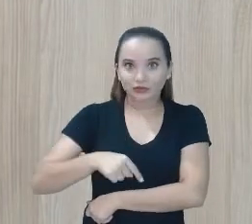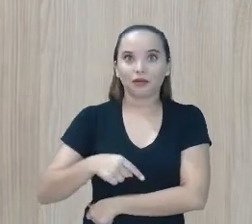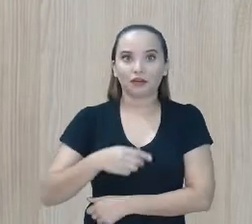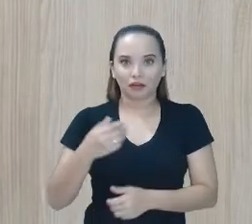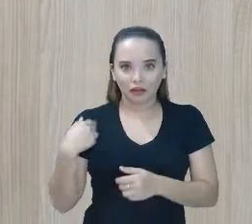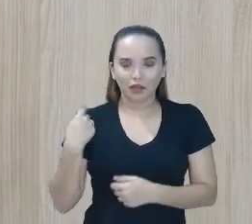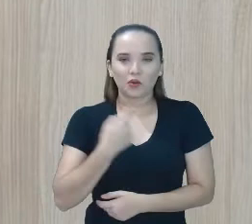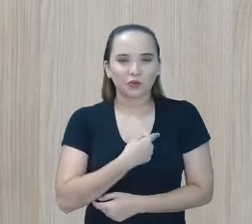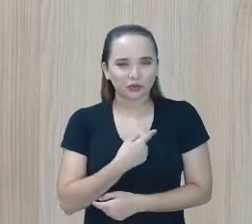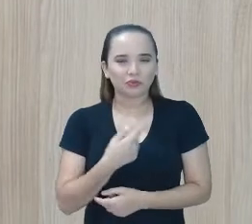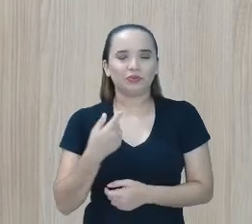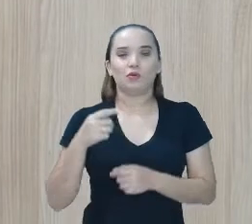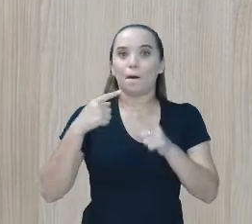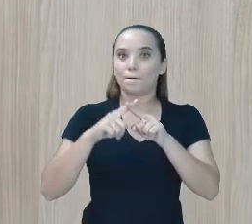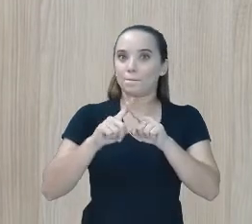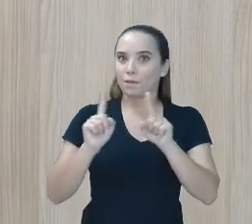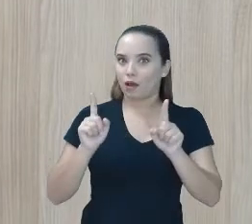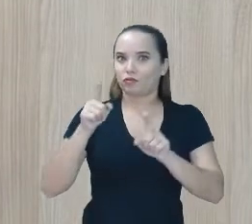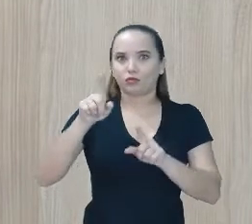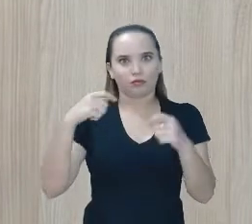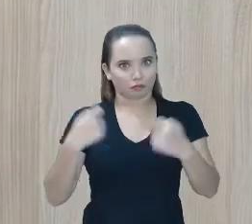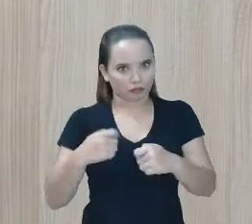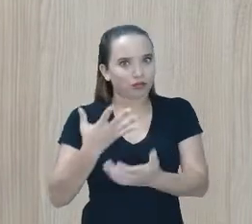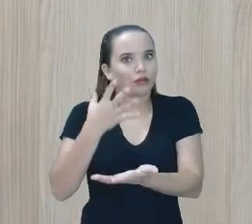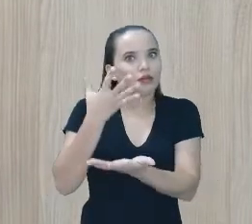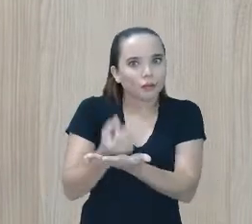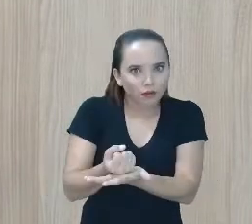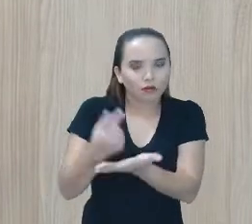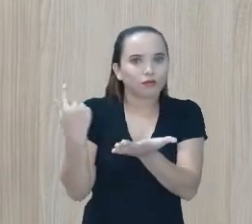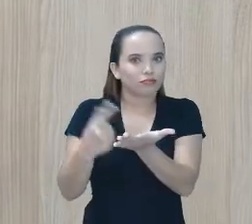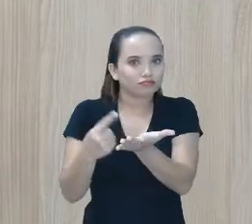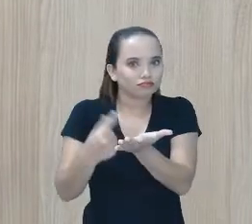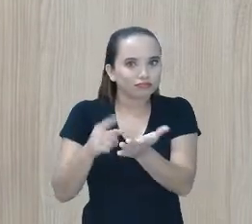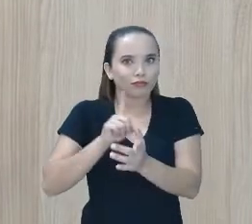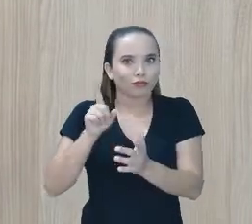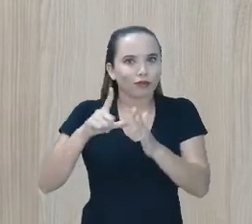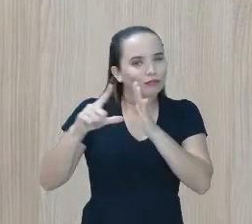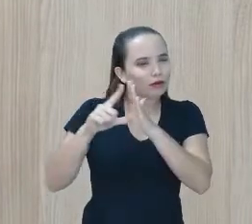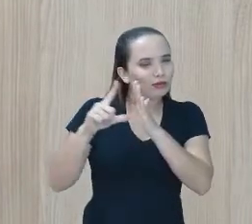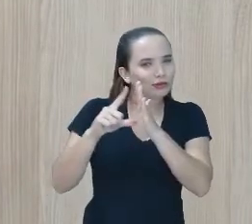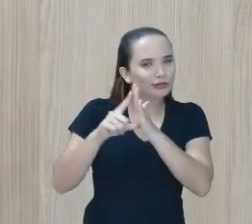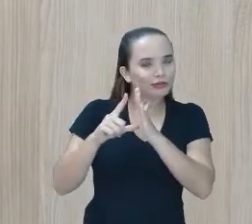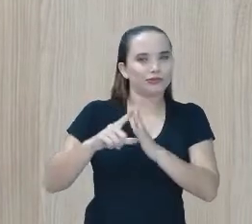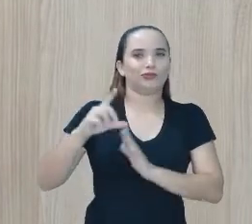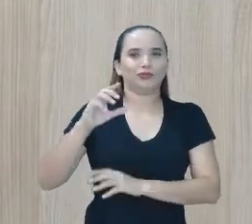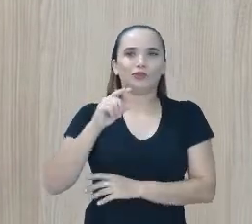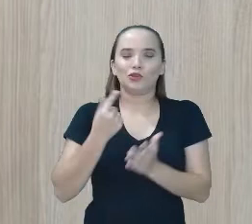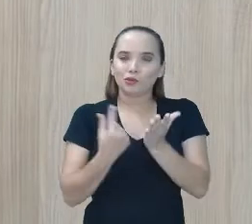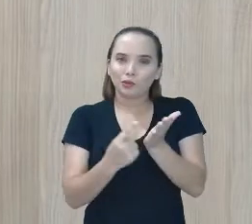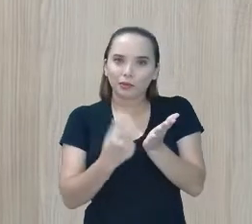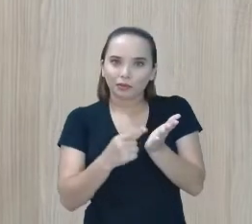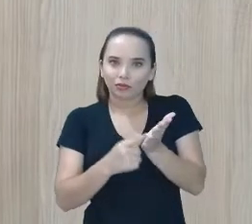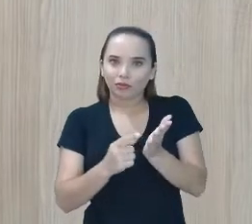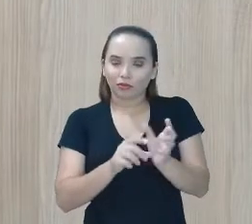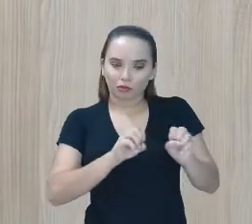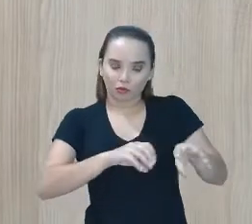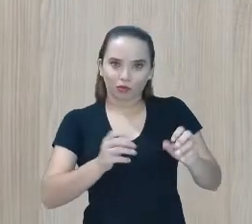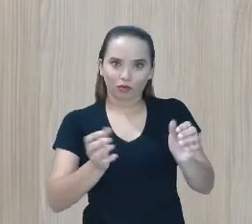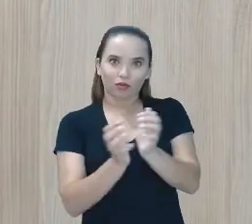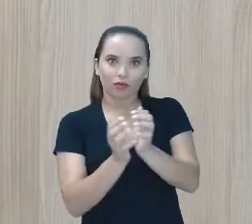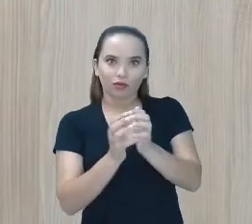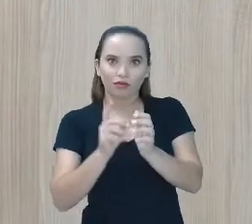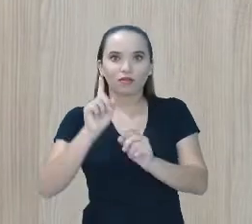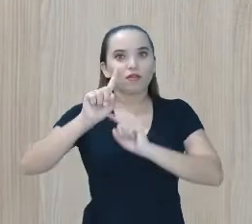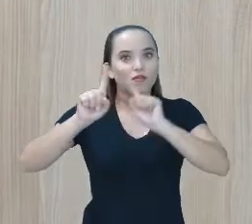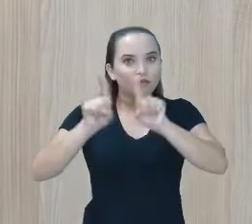aula. Para isso, você precisa baixar o aplicativo lá na lojinha de aplicativos, o Educa Recife, tá? Se